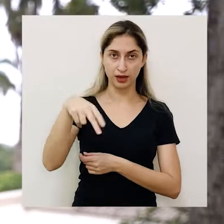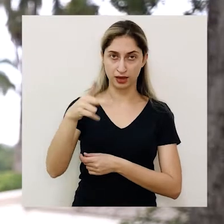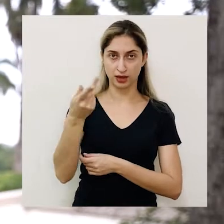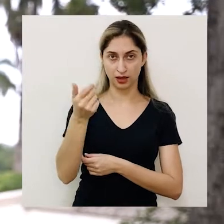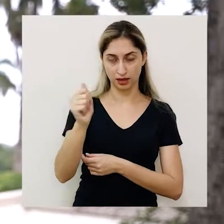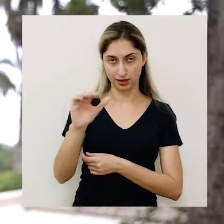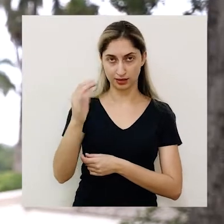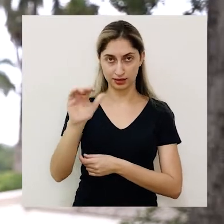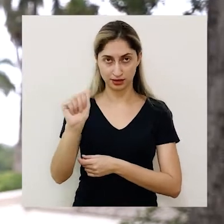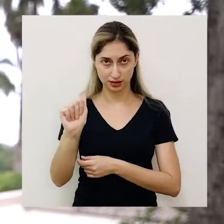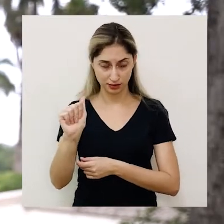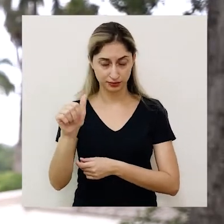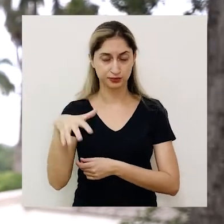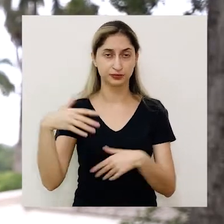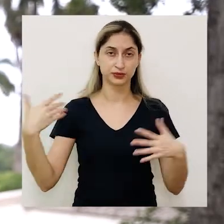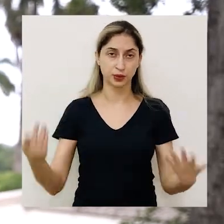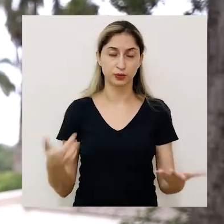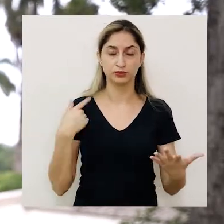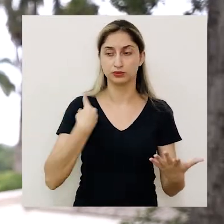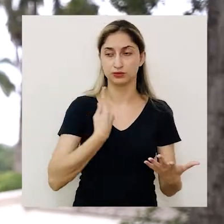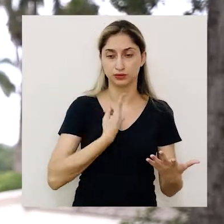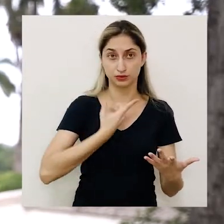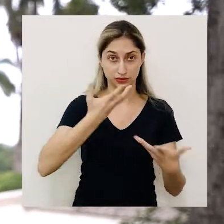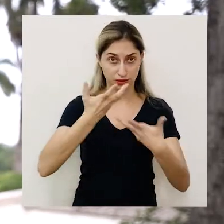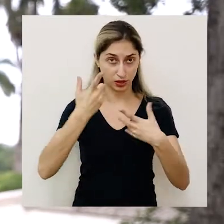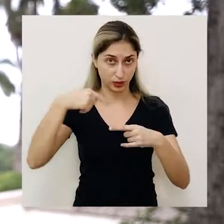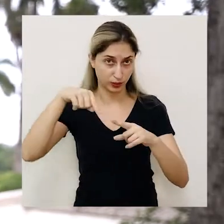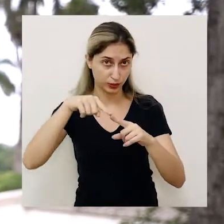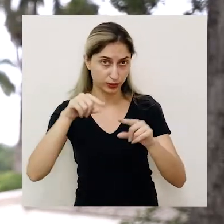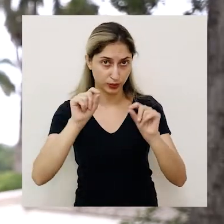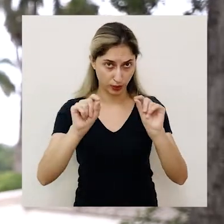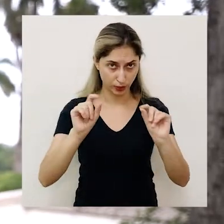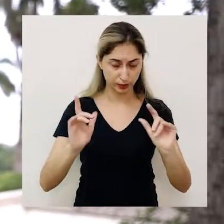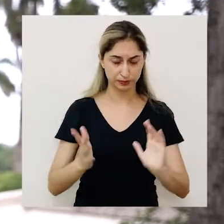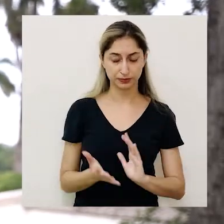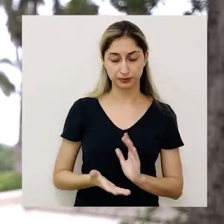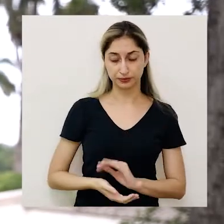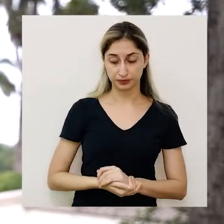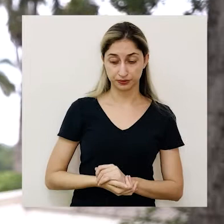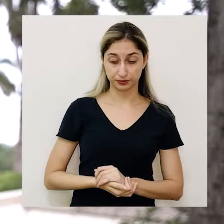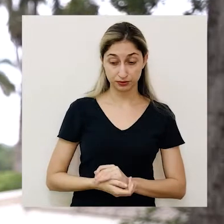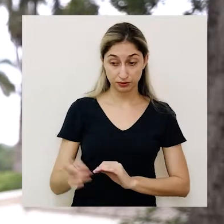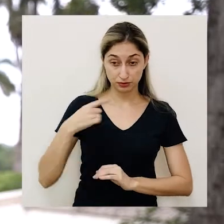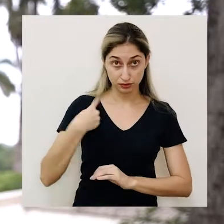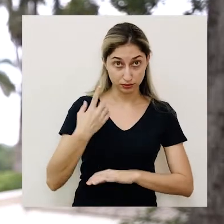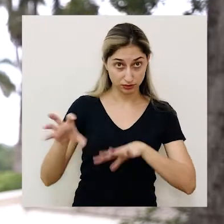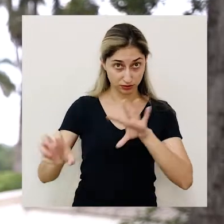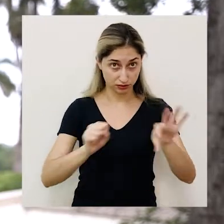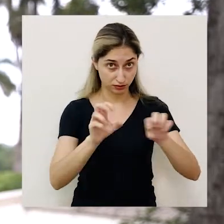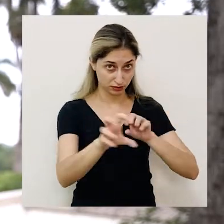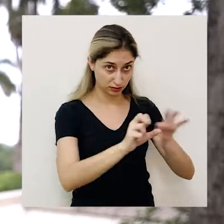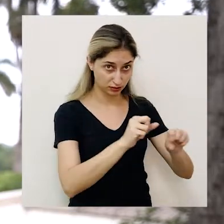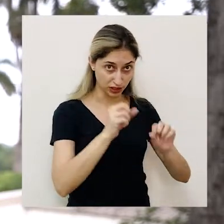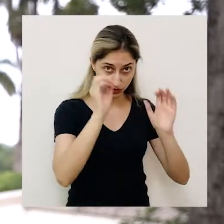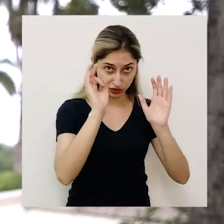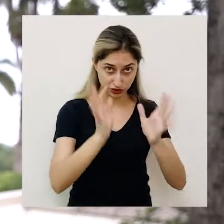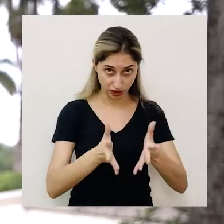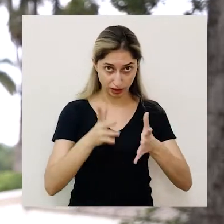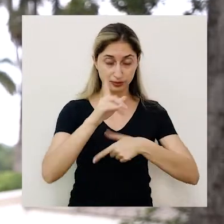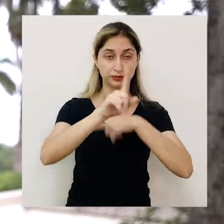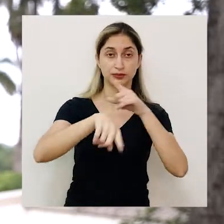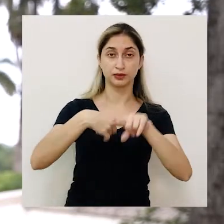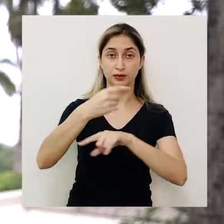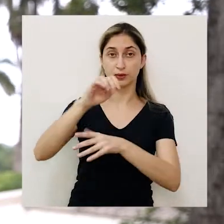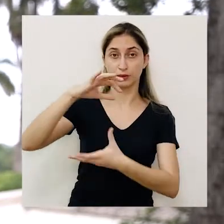a tarefa, ou talvez o objetivo dessa atividade, depois dessa colheita, é a gente começar a colocar essas plantas, essas